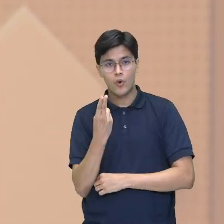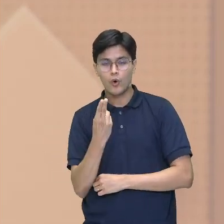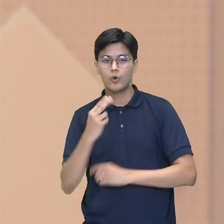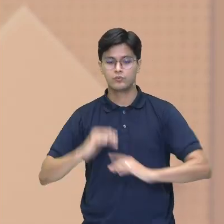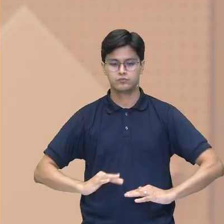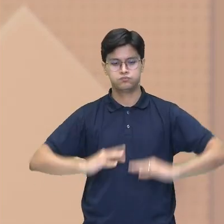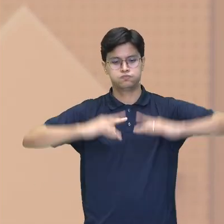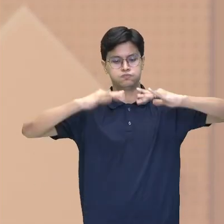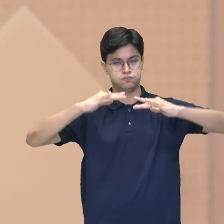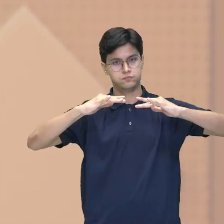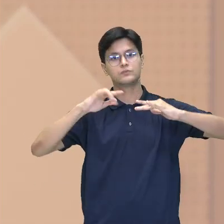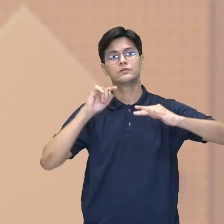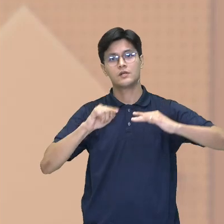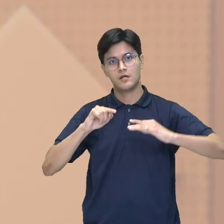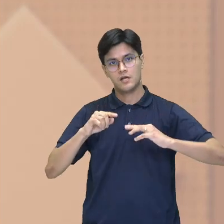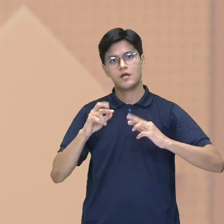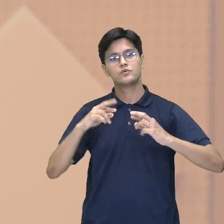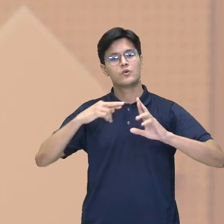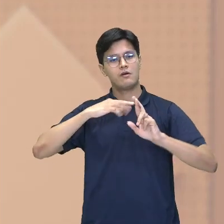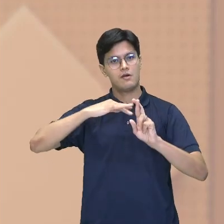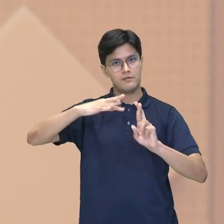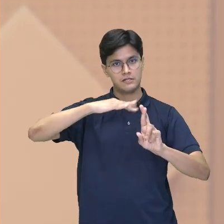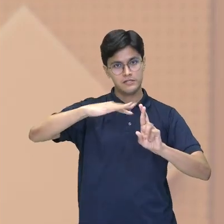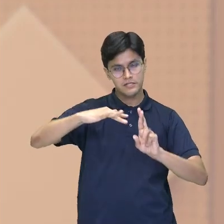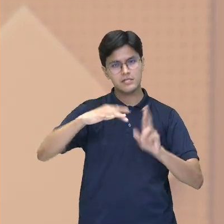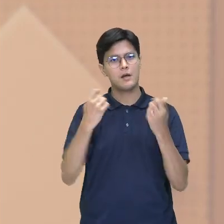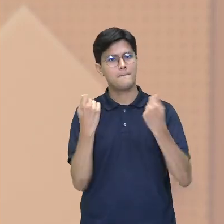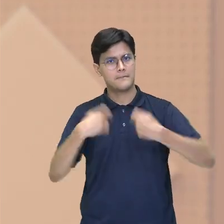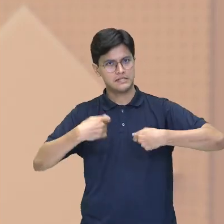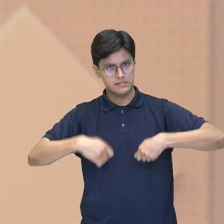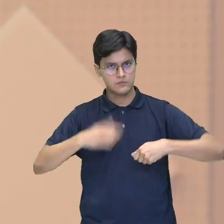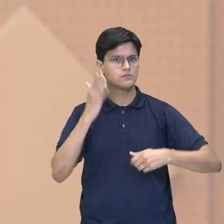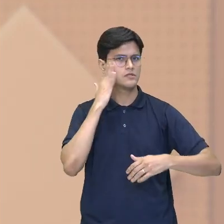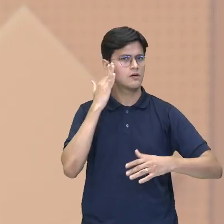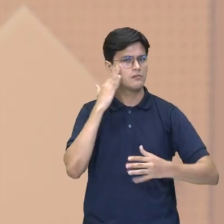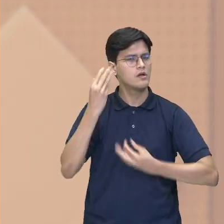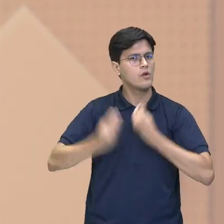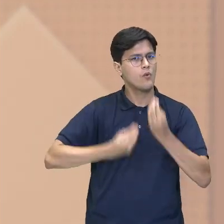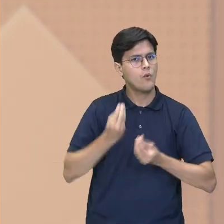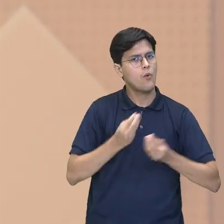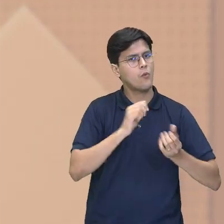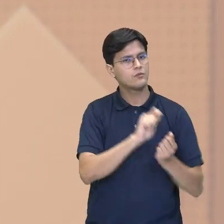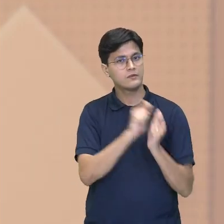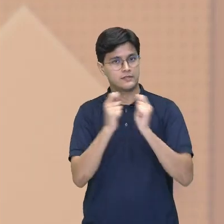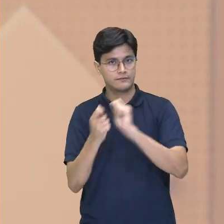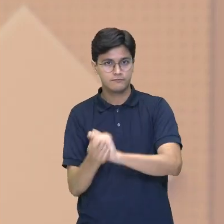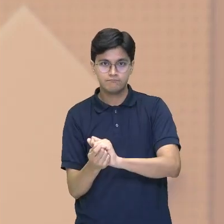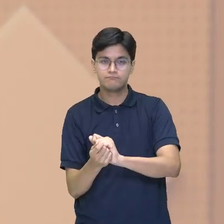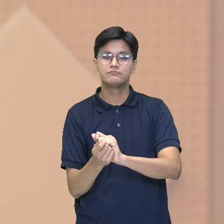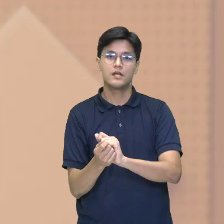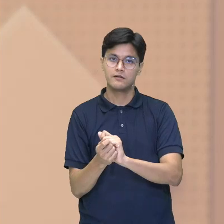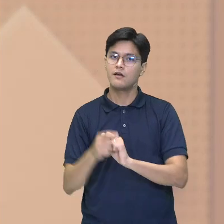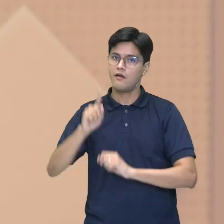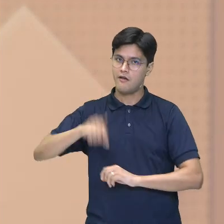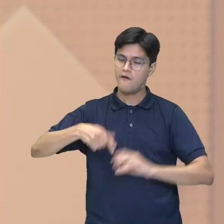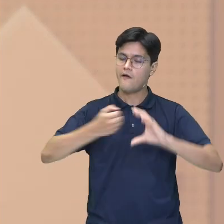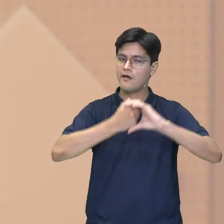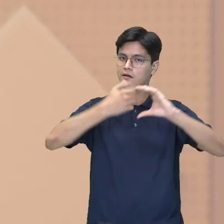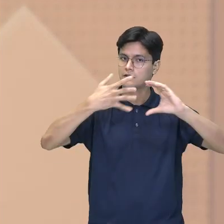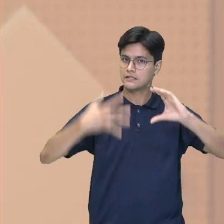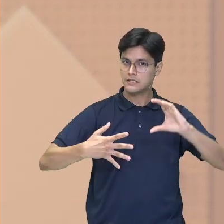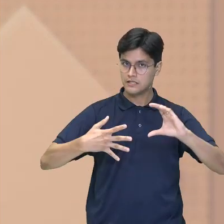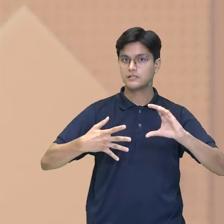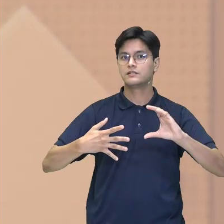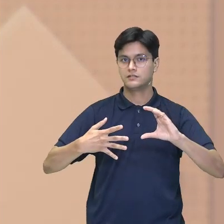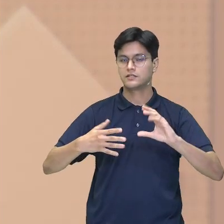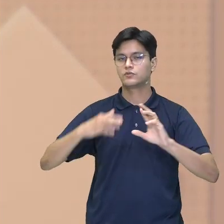adaptar àquela situação, precisam se reinventar. Isso é uma característica crucial para os povos